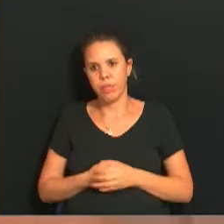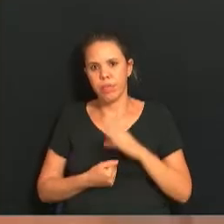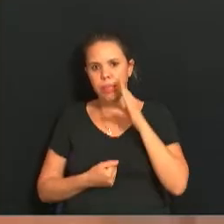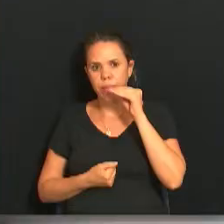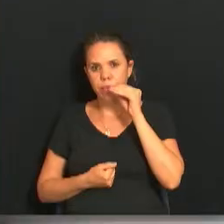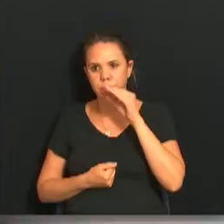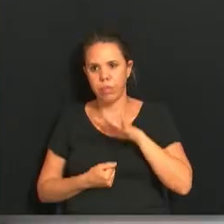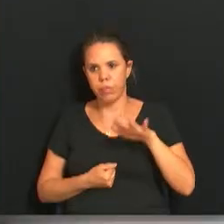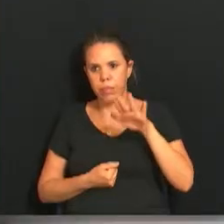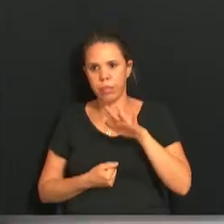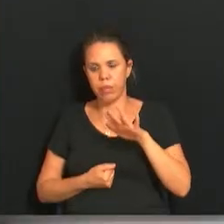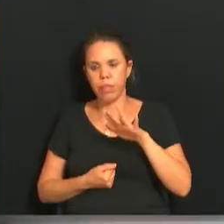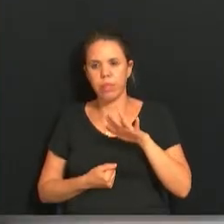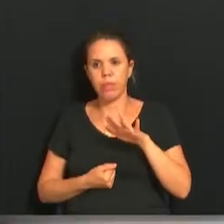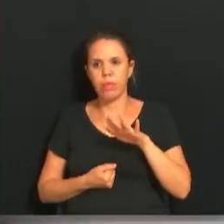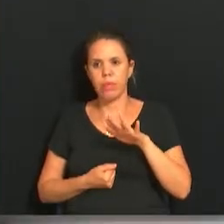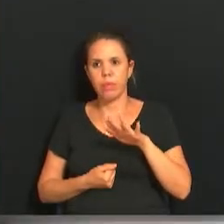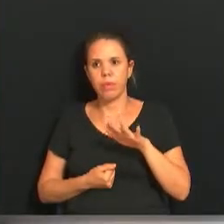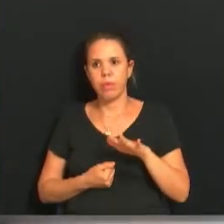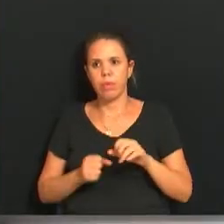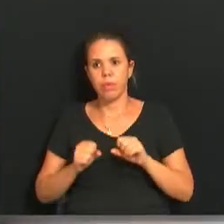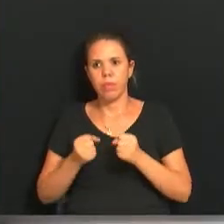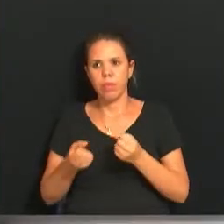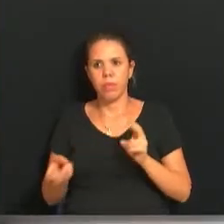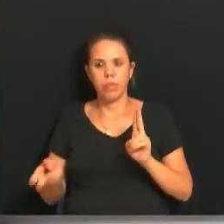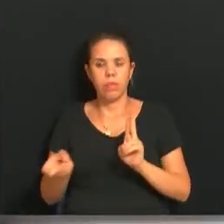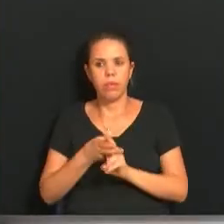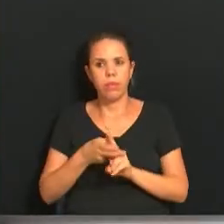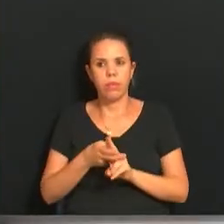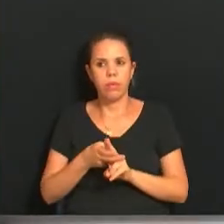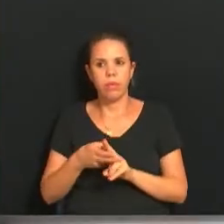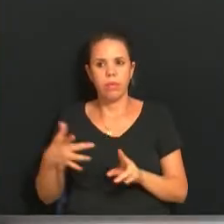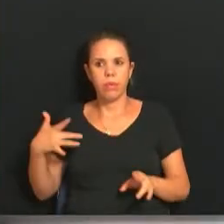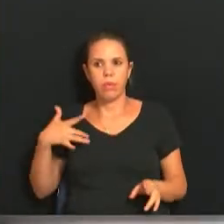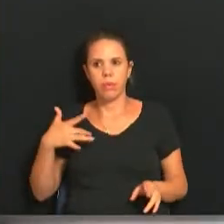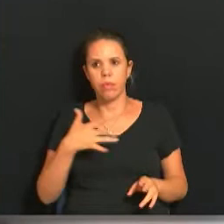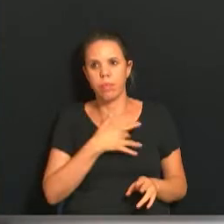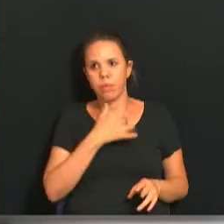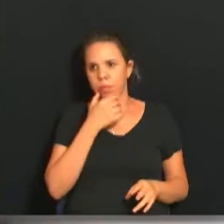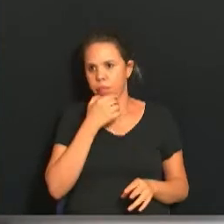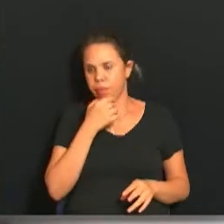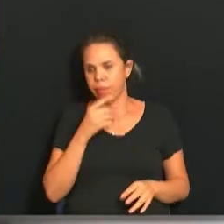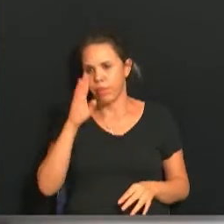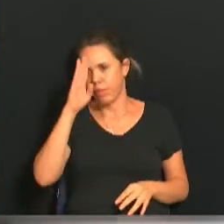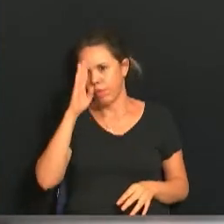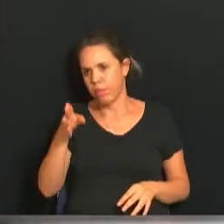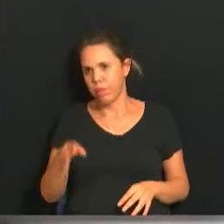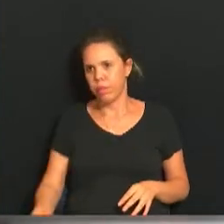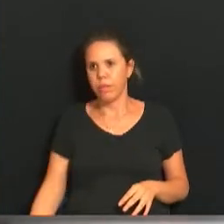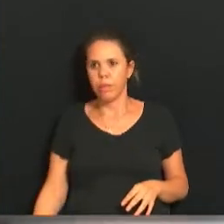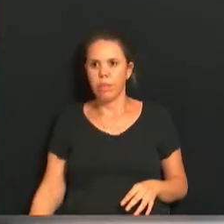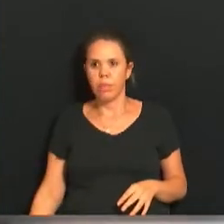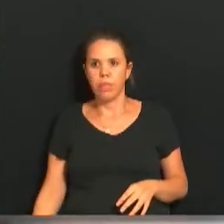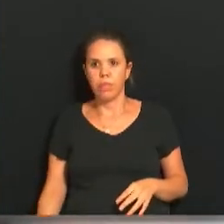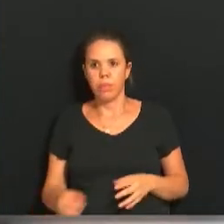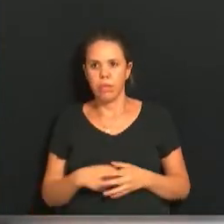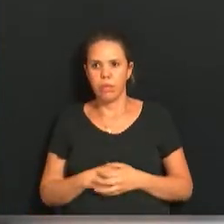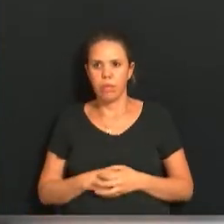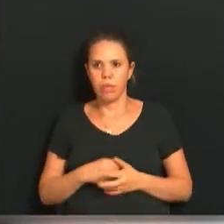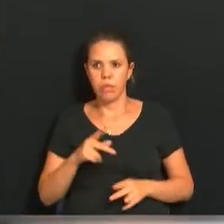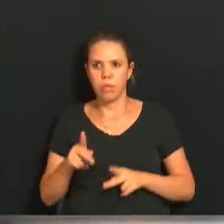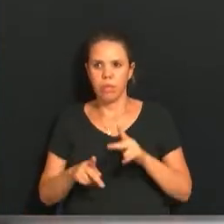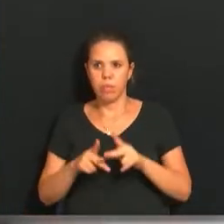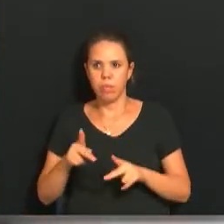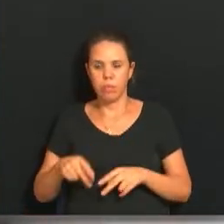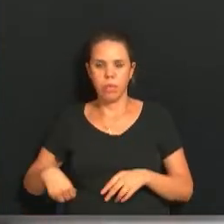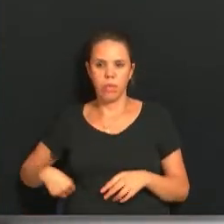funcionalismo público. Ela faz a defesa do SUS, né, a defesa da saúde pública, e principalmente a defesa que a população possa